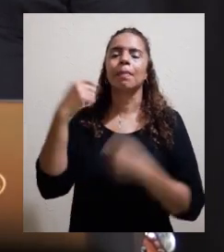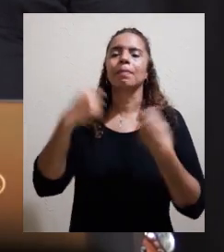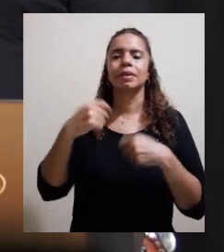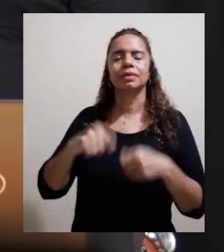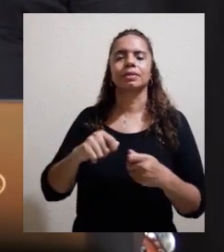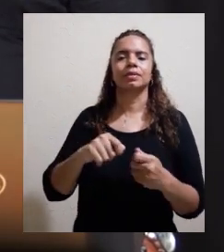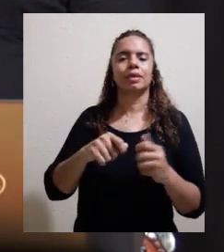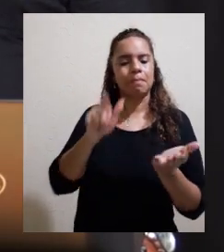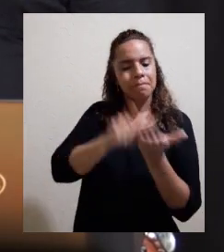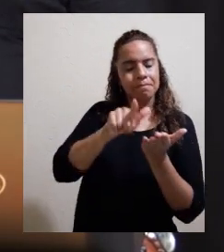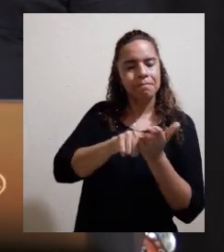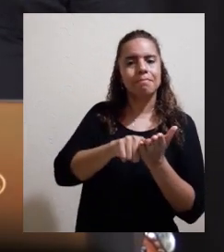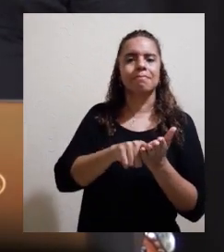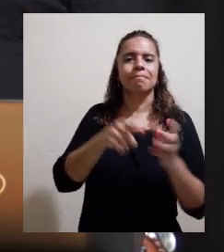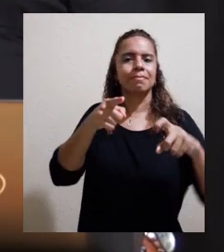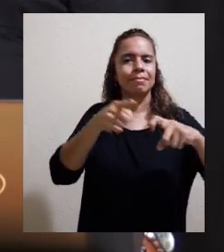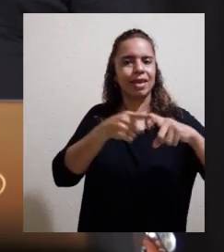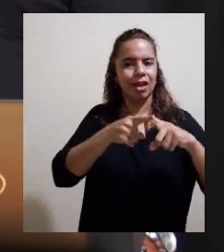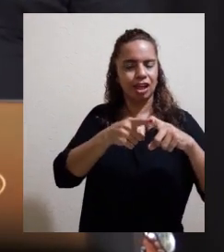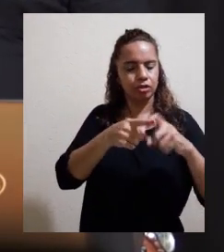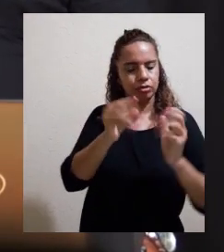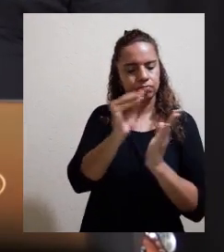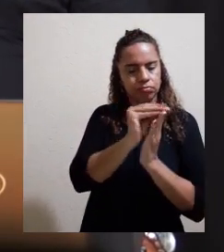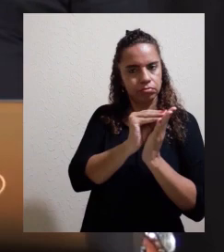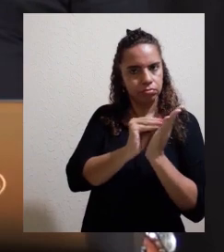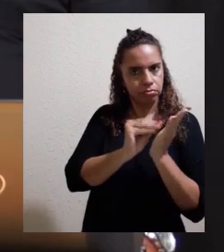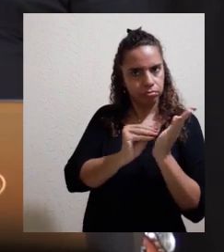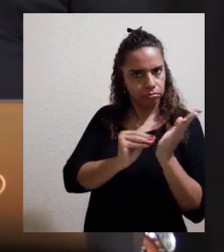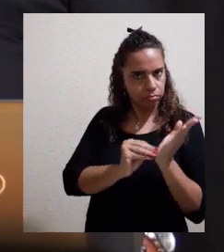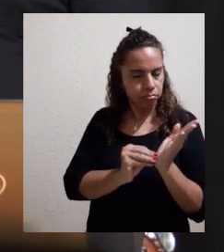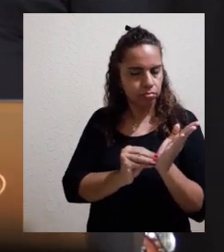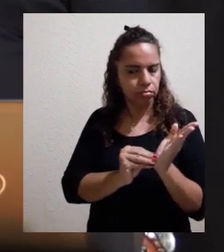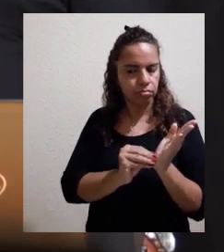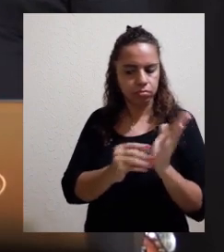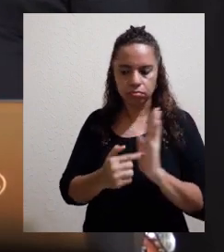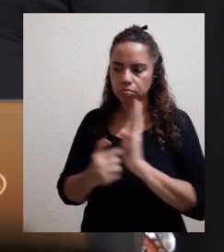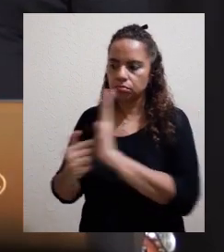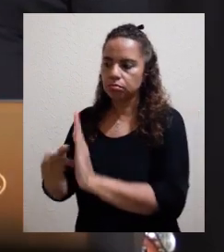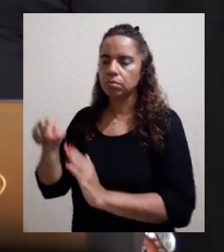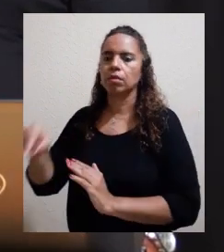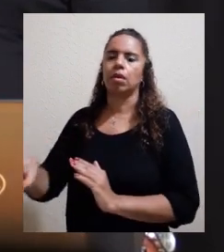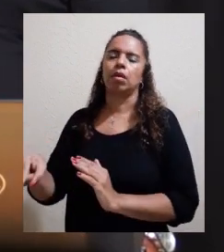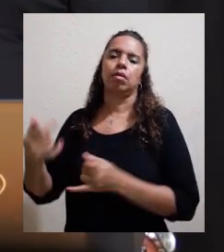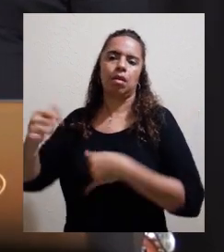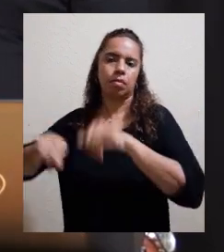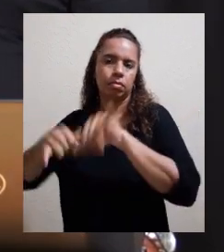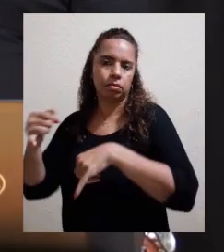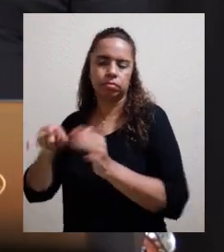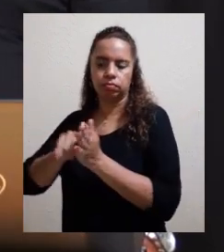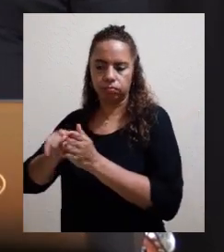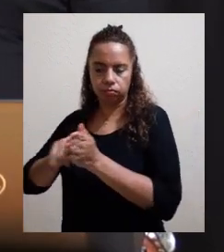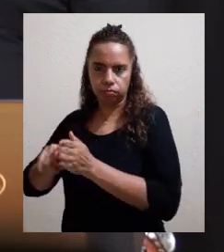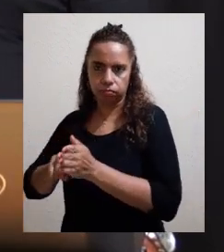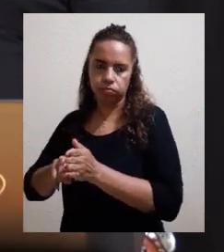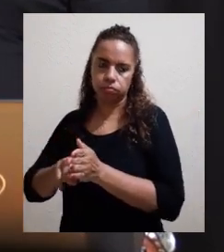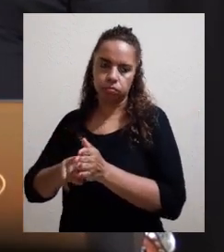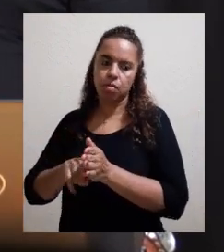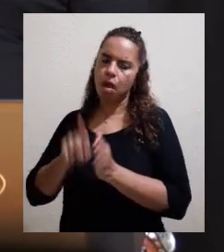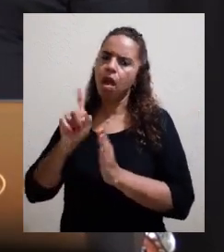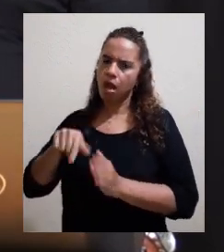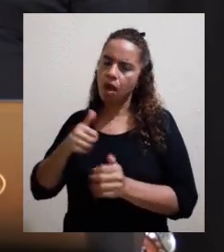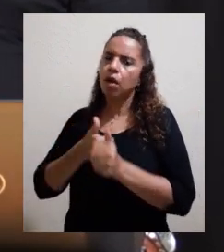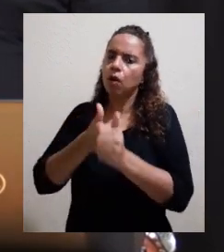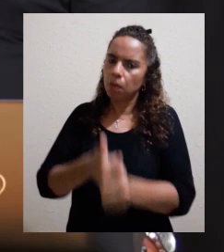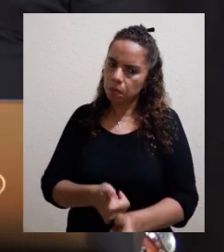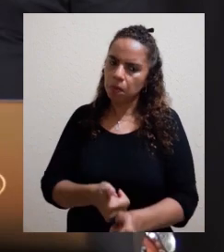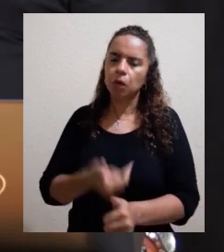médica do exame esteja acompanhada de uma ficha de notificação. Tá? E isso tem sido, até onde eu consegui acompanhar, isso tem sido